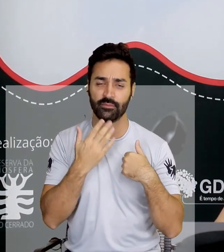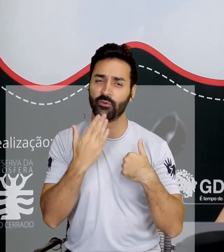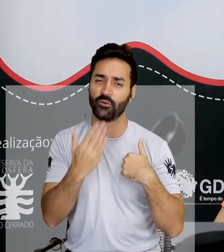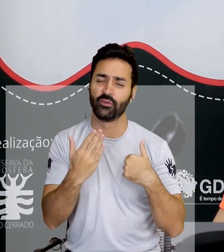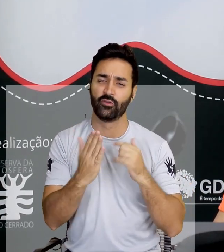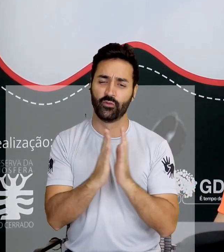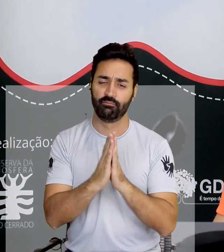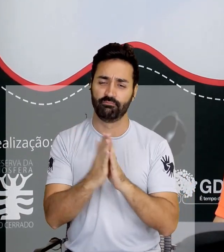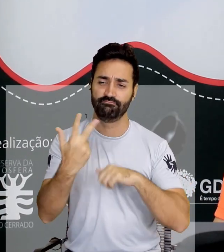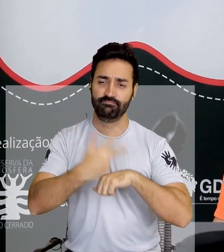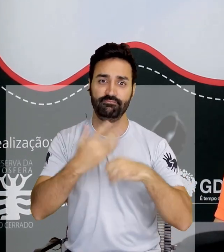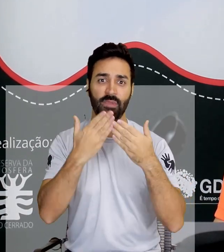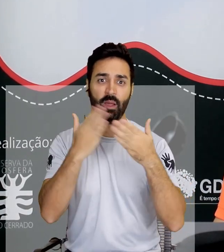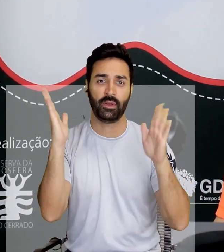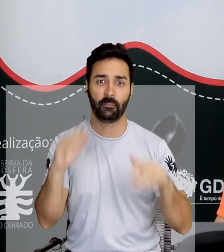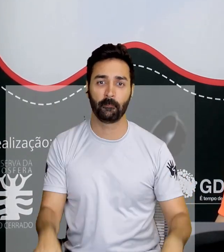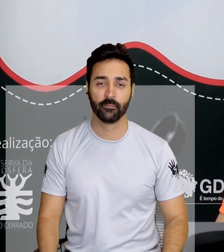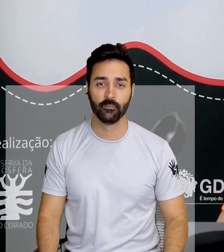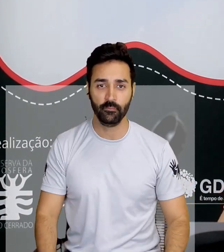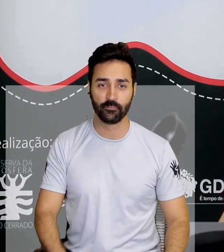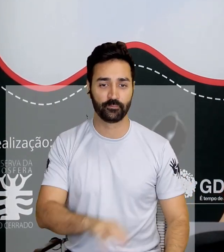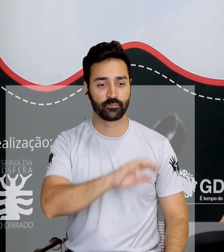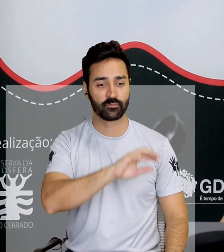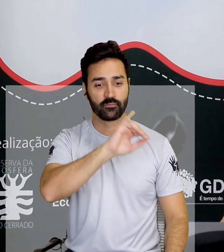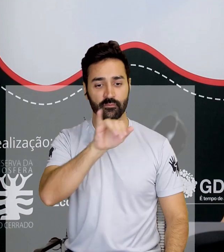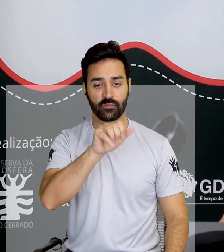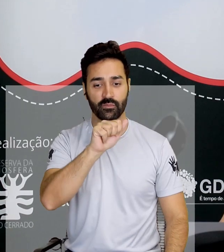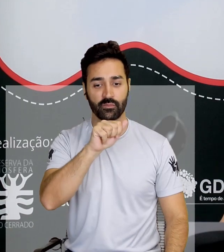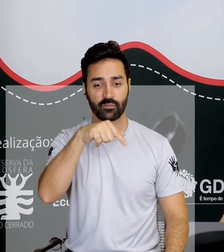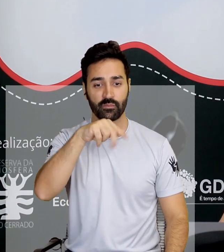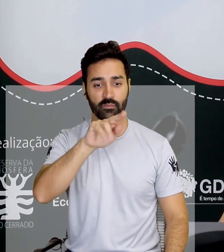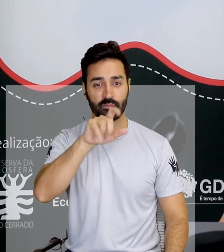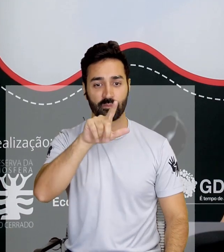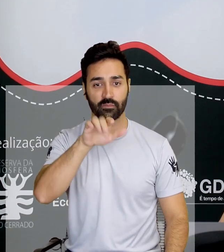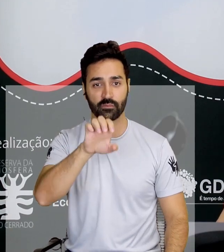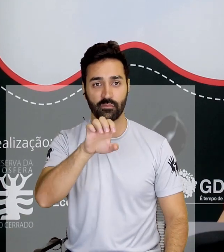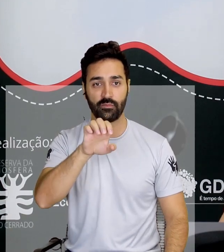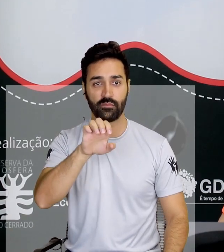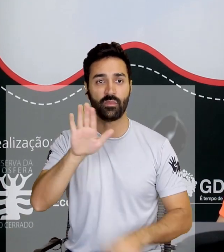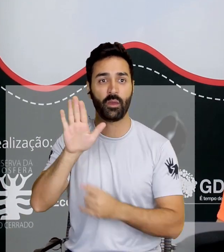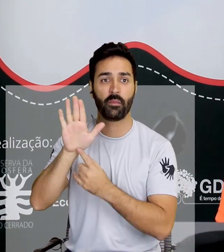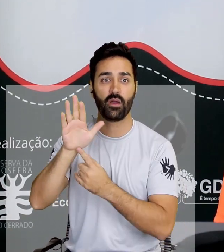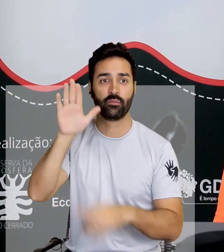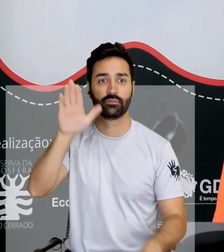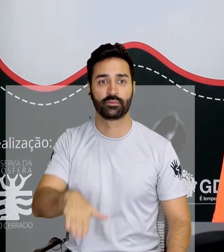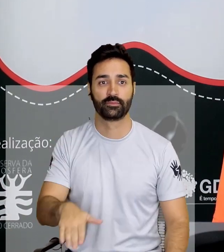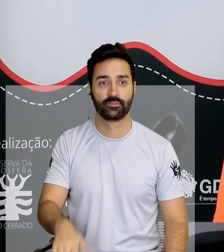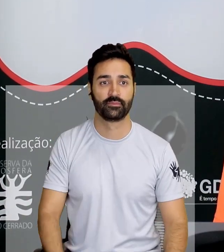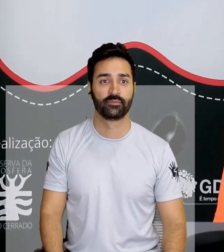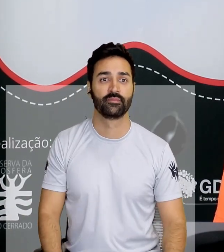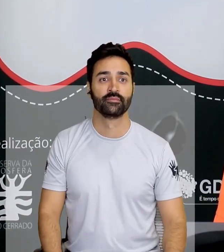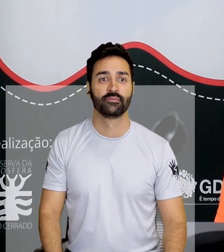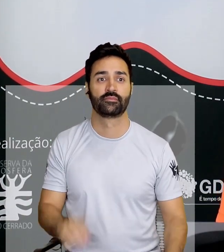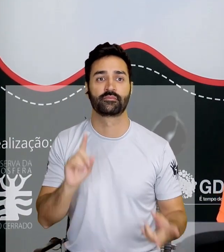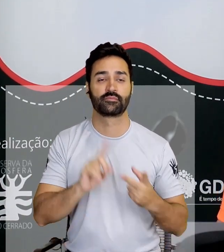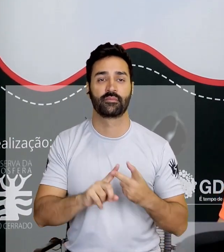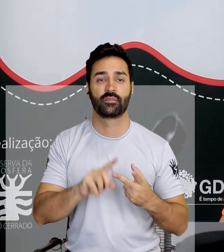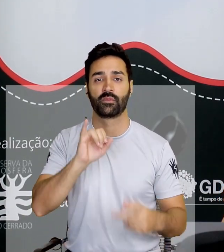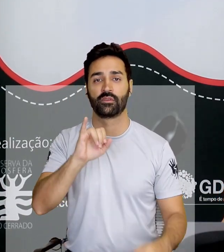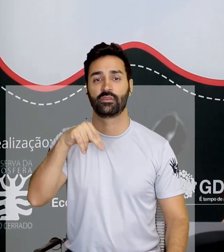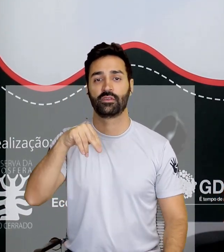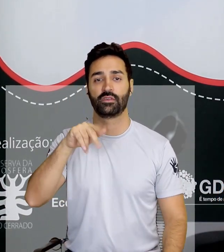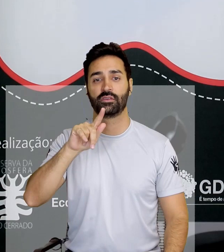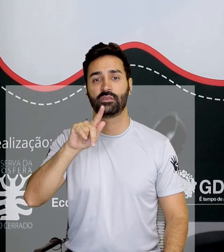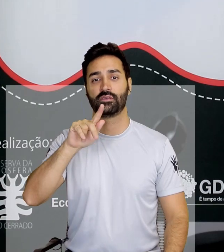câmeras. Agora, Jaqueline Mercúrio, eu vou pedir para abaixar a mãozinha. Agora eu vou falar com a